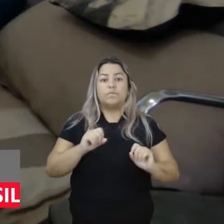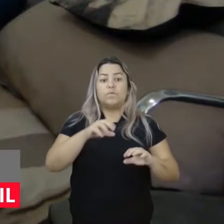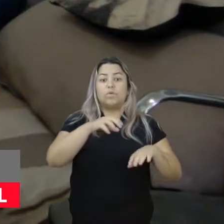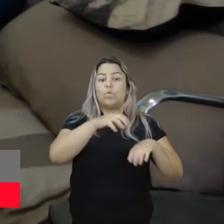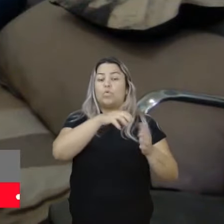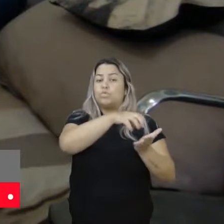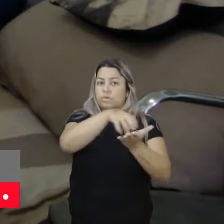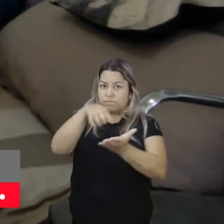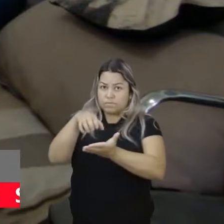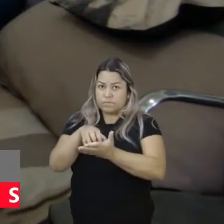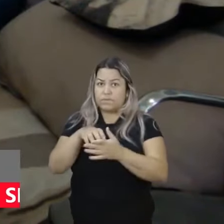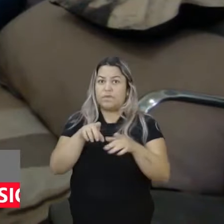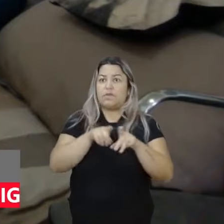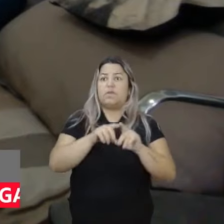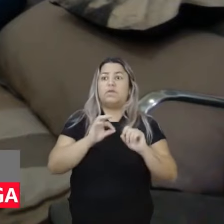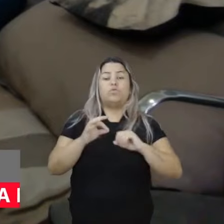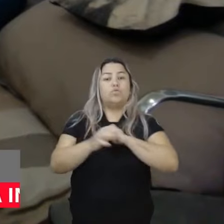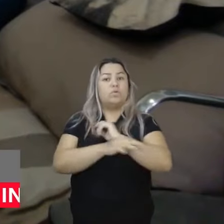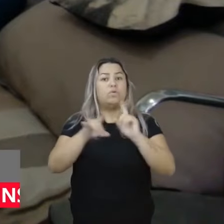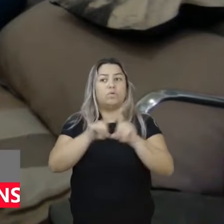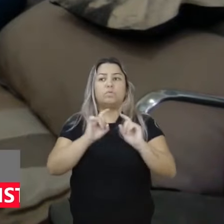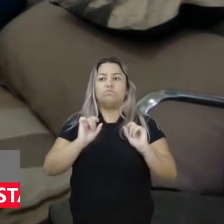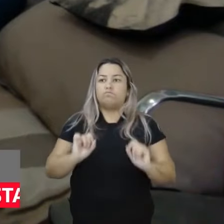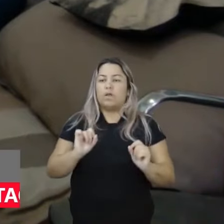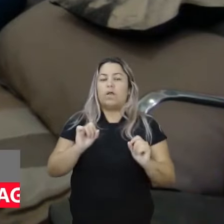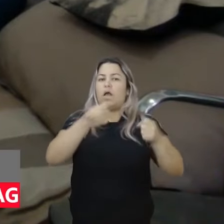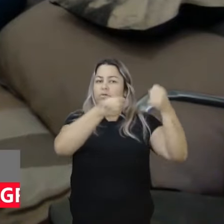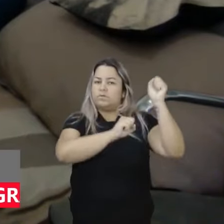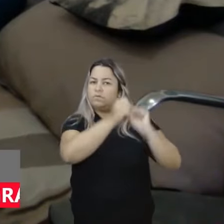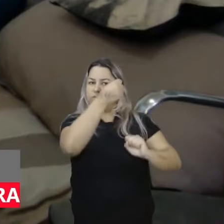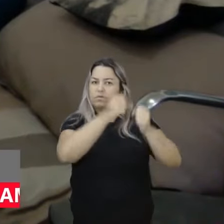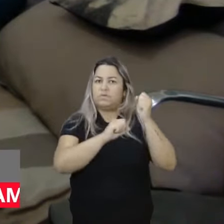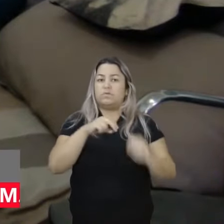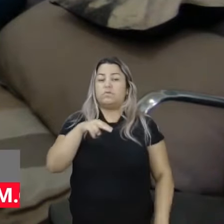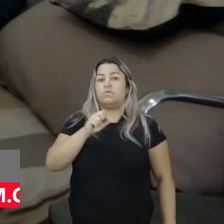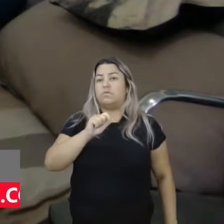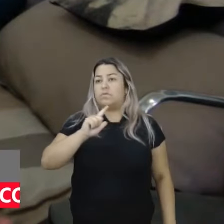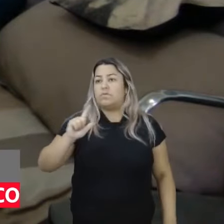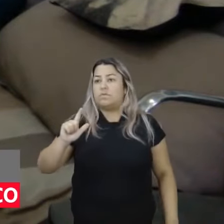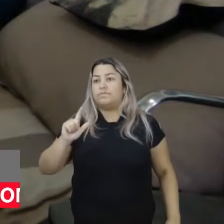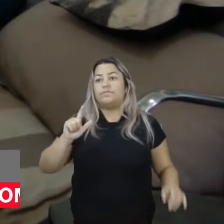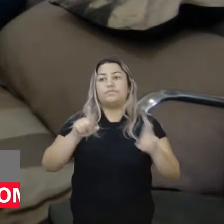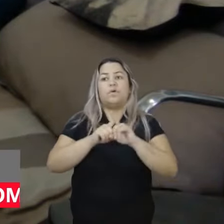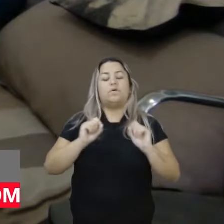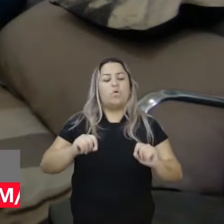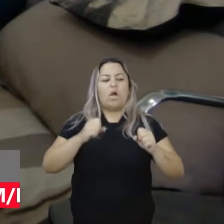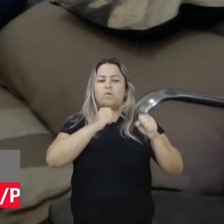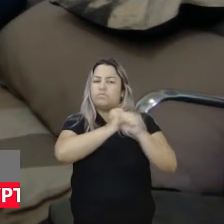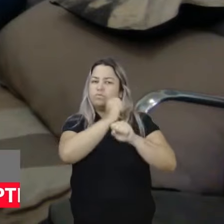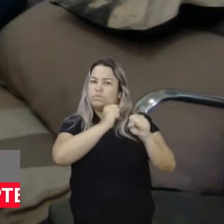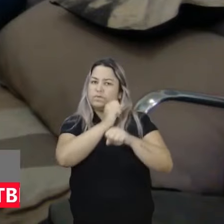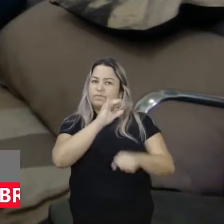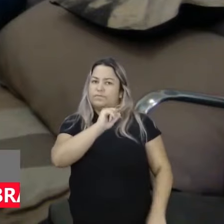de serviços, engenharia, o setor de óleo e gás, a indústria naval. E ao fazer isso, a construção civil aniquilou mais